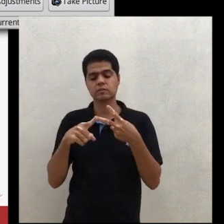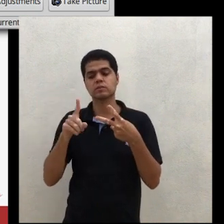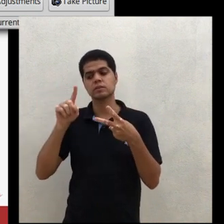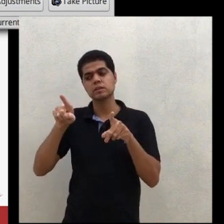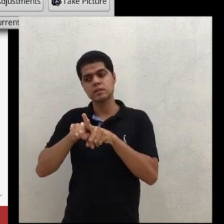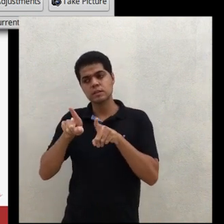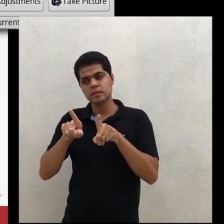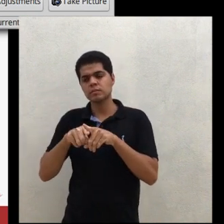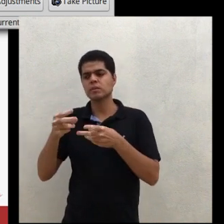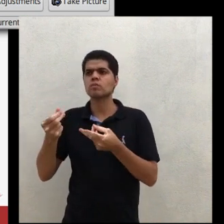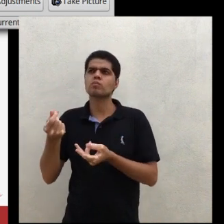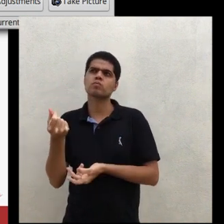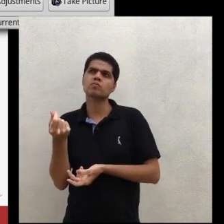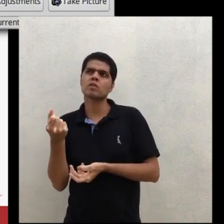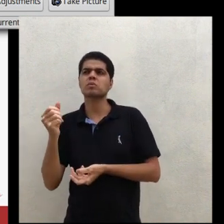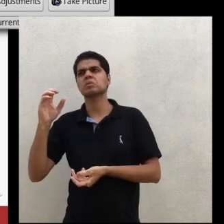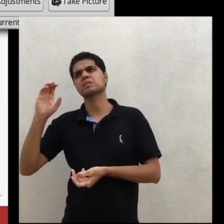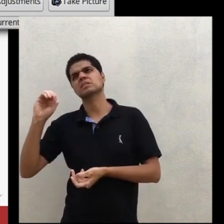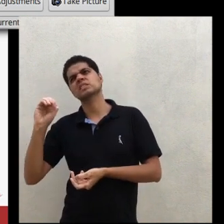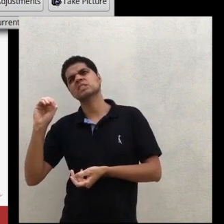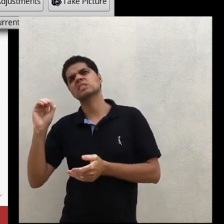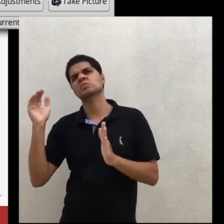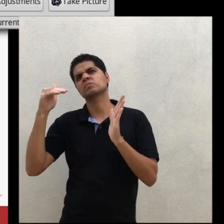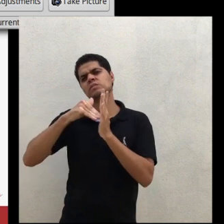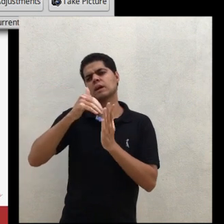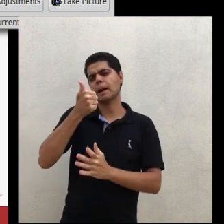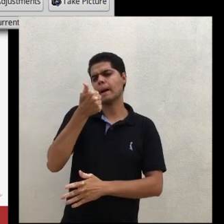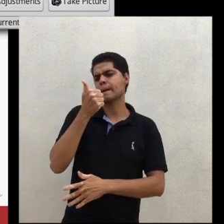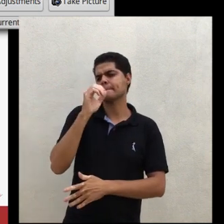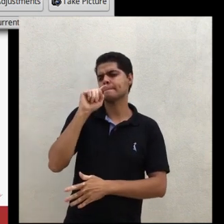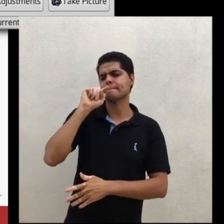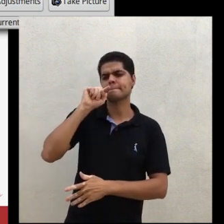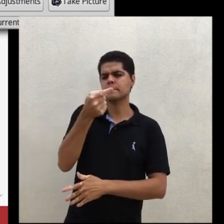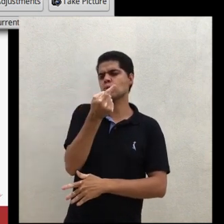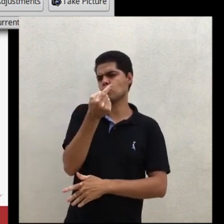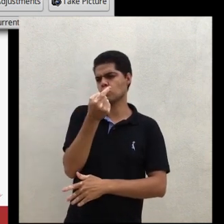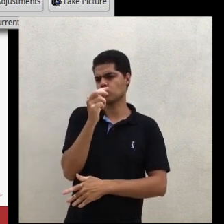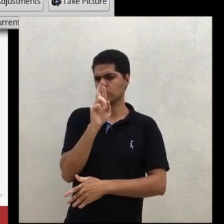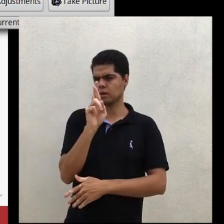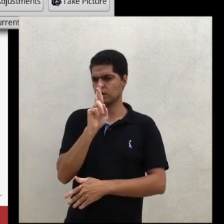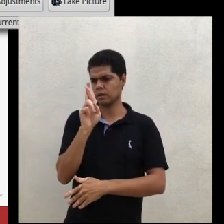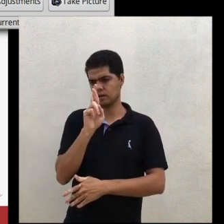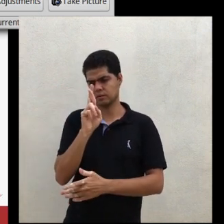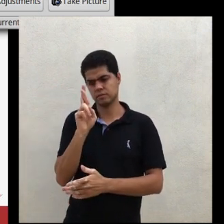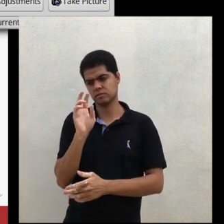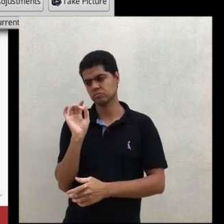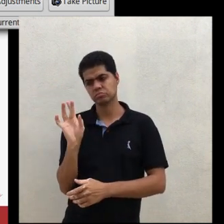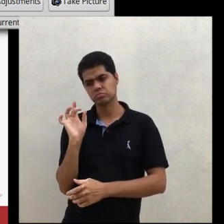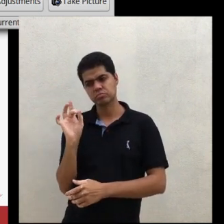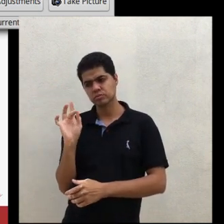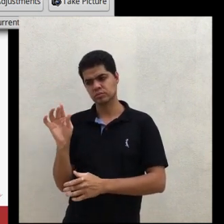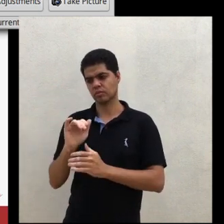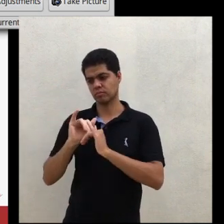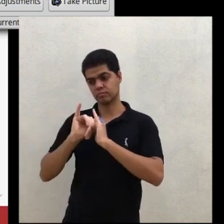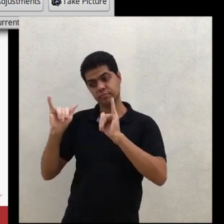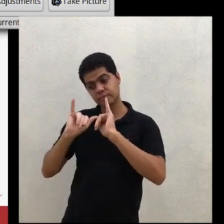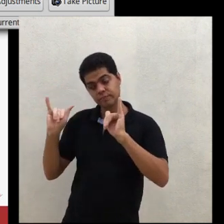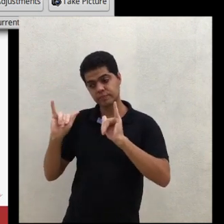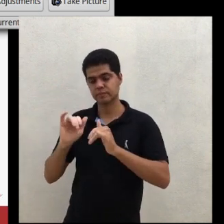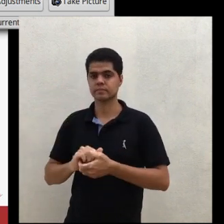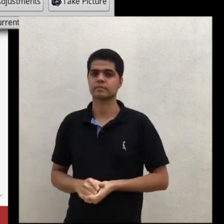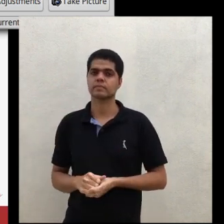só isso que o pessoal lá da chefia vai te passar, tá? Eles querem que você gratifique o funcionário entre 0 e